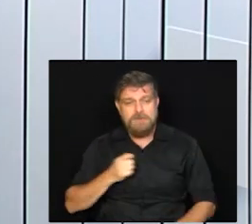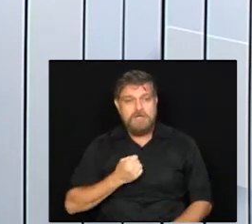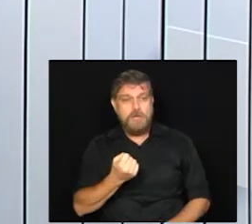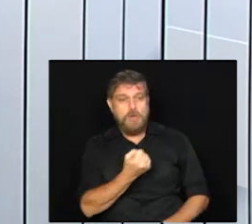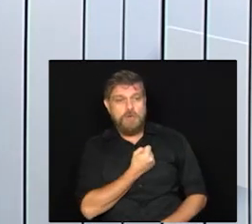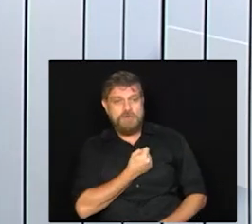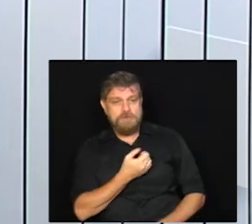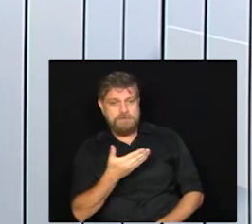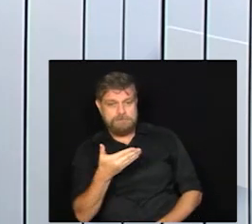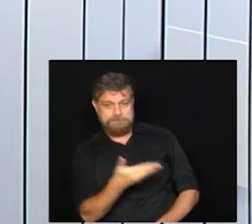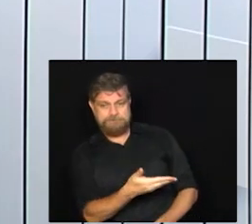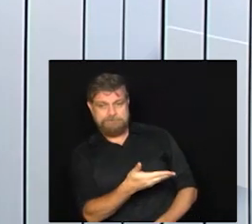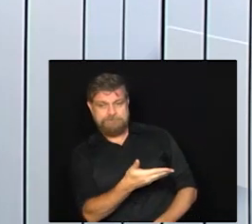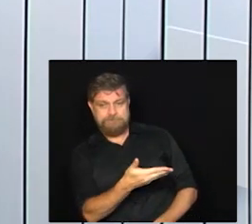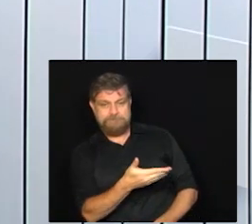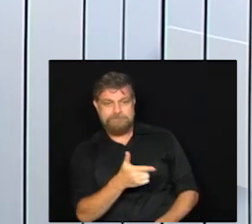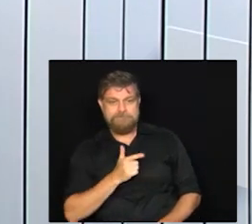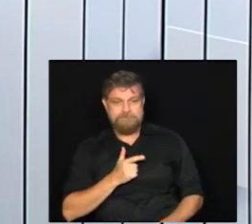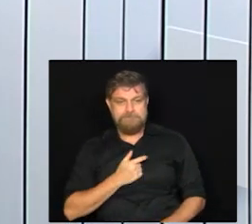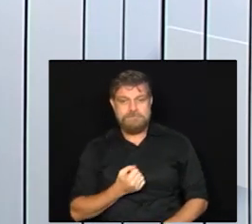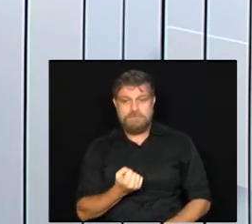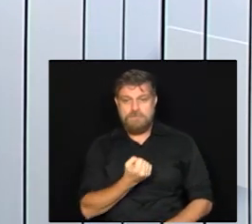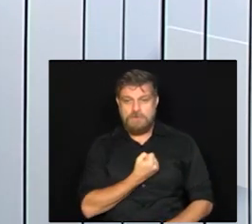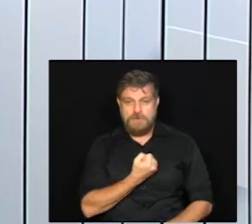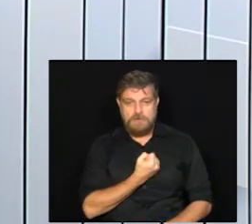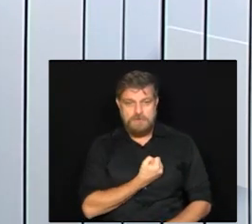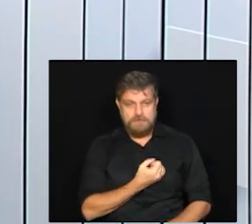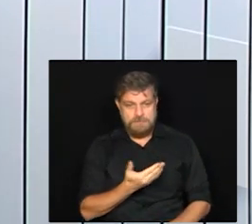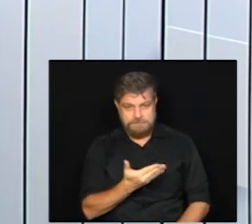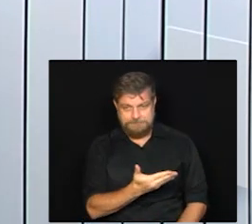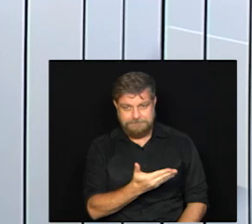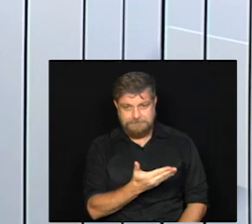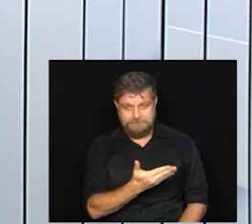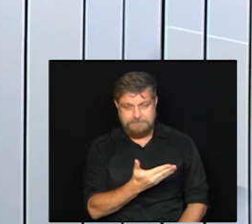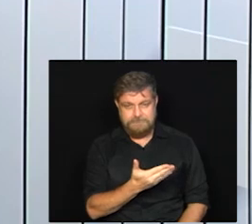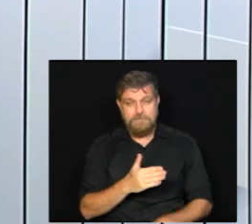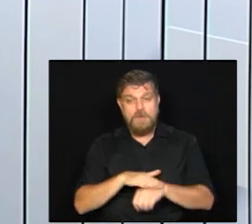nosso WhatsApp, que está aí na sua tela, 19 é o nosso DDD